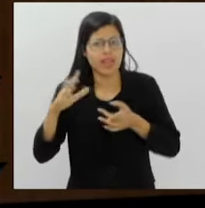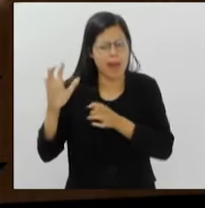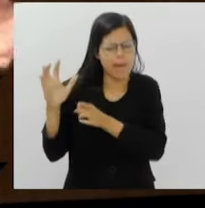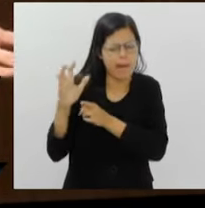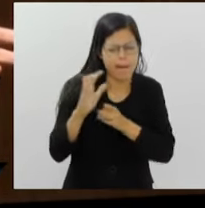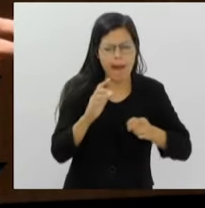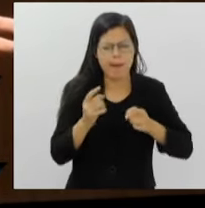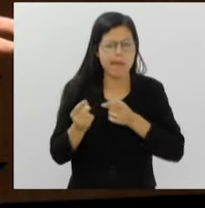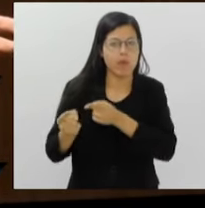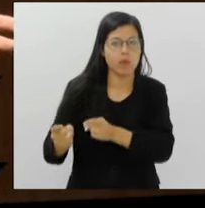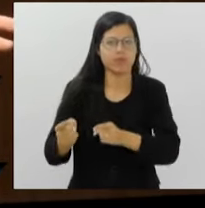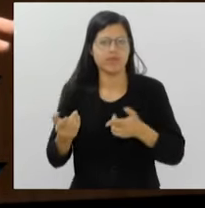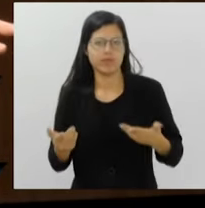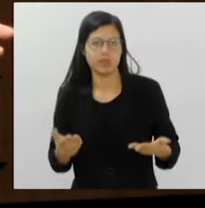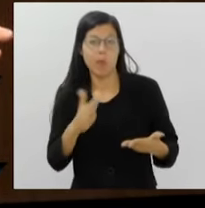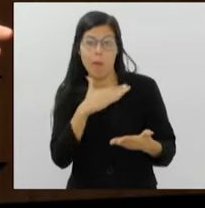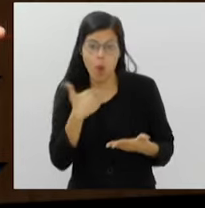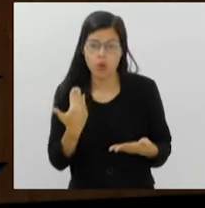e milicianos.